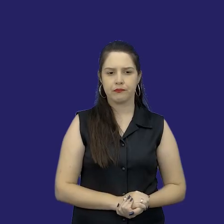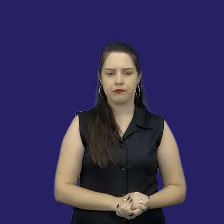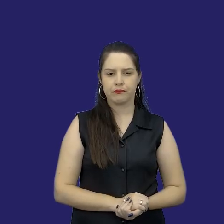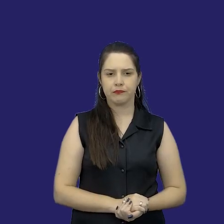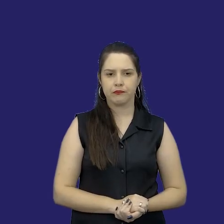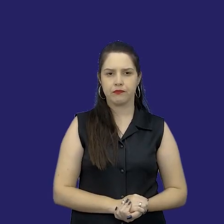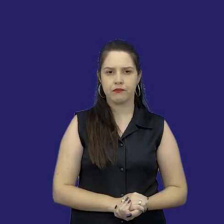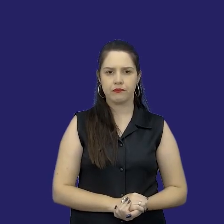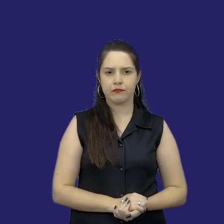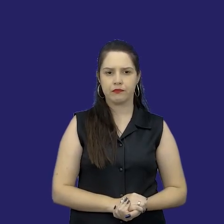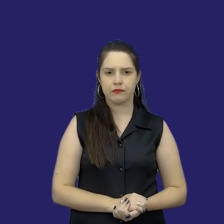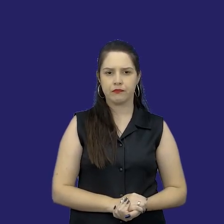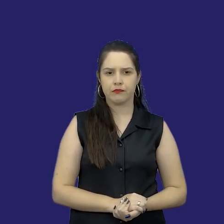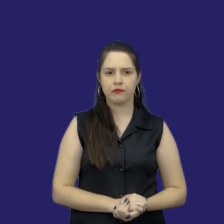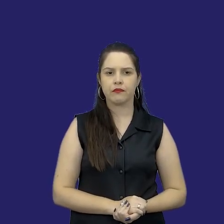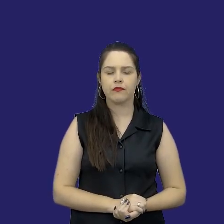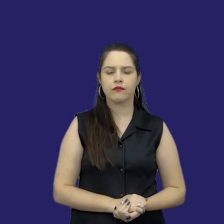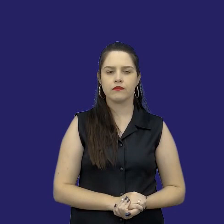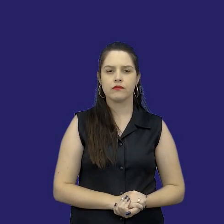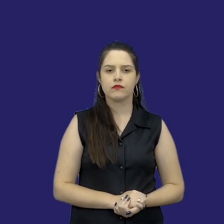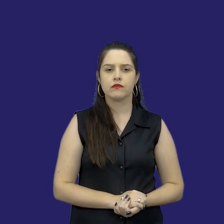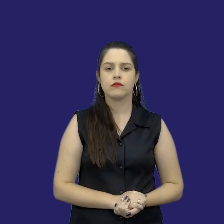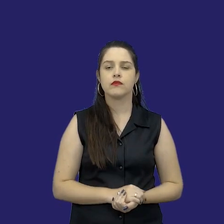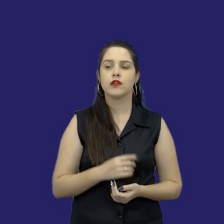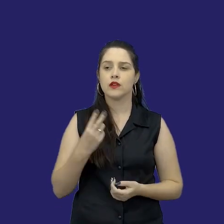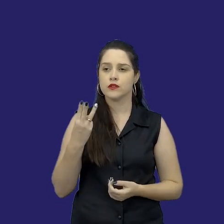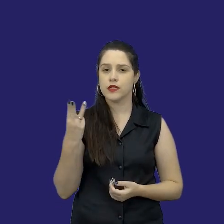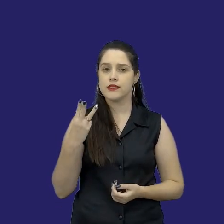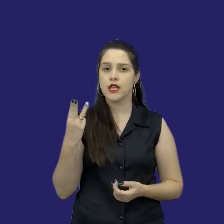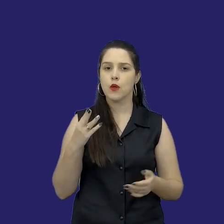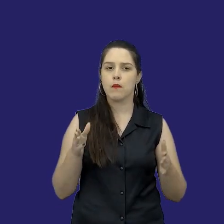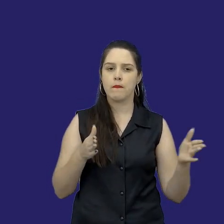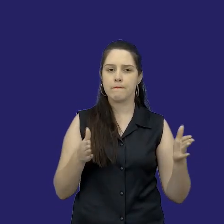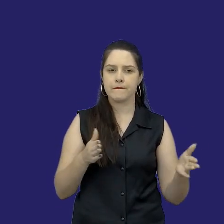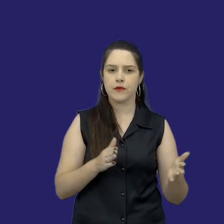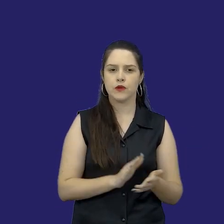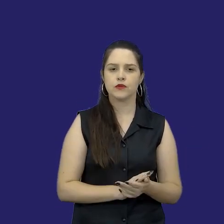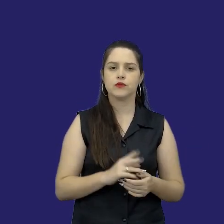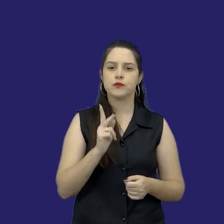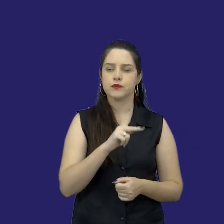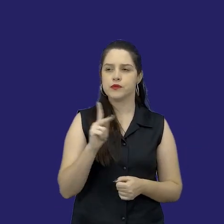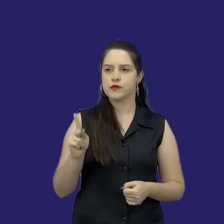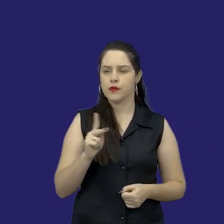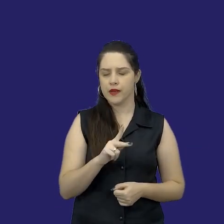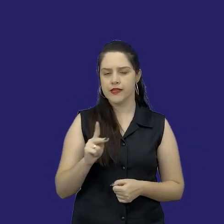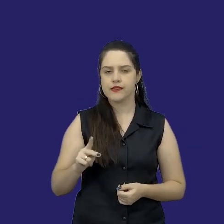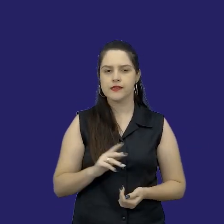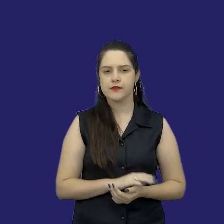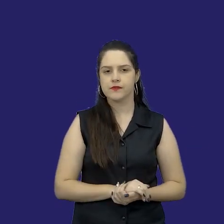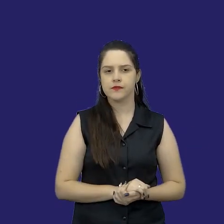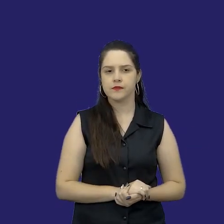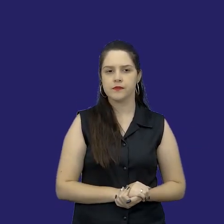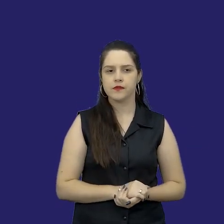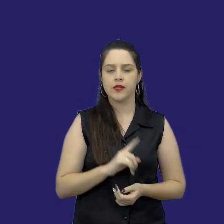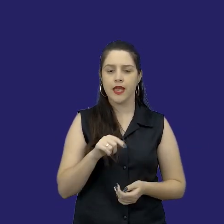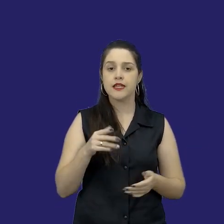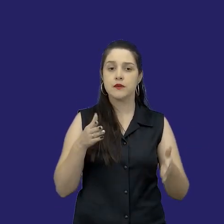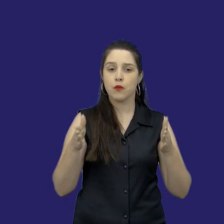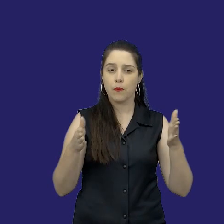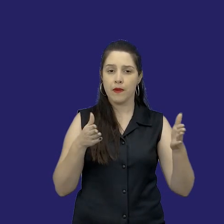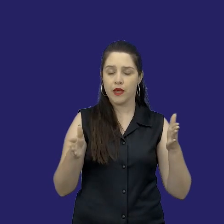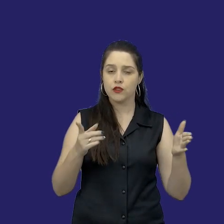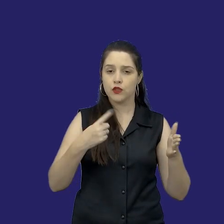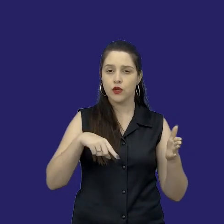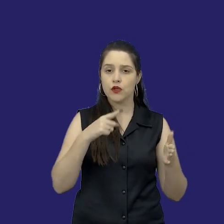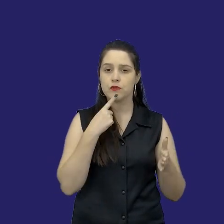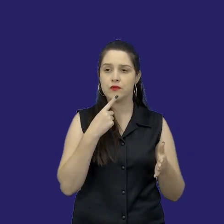deixa eu passar aqui, que seria o terceiro momento. Professores, Nesse terceiro momento, nós